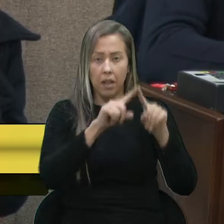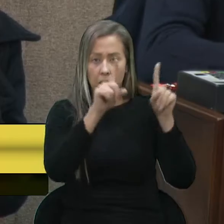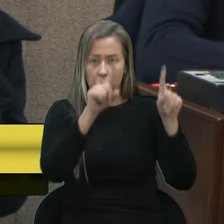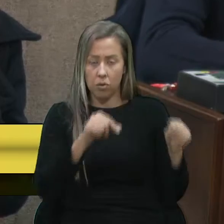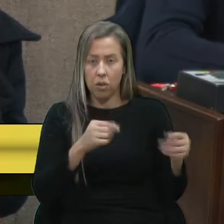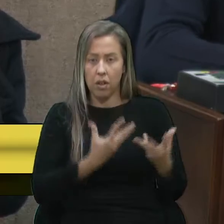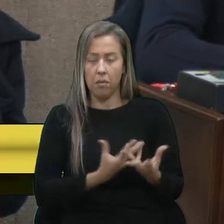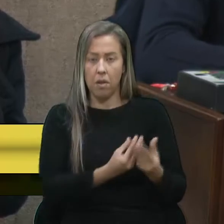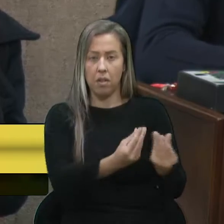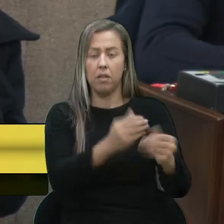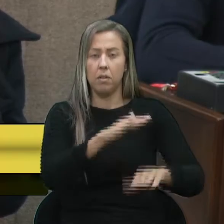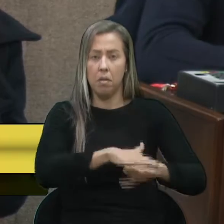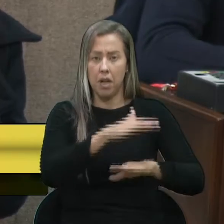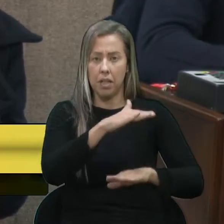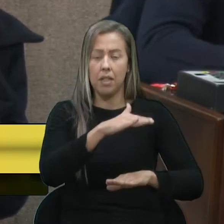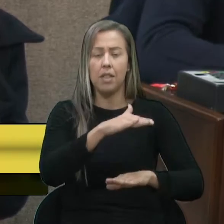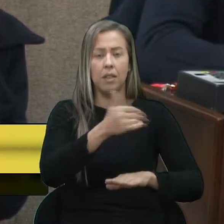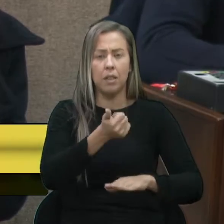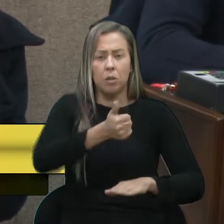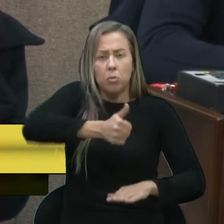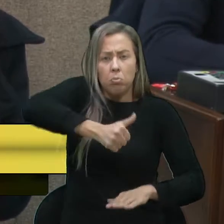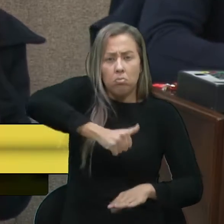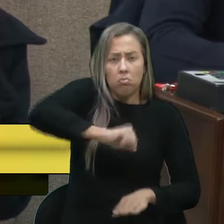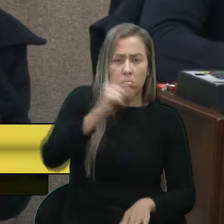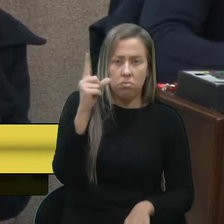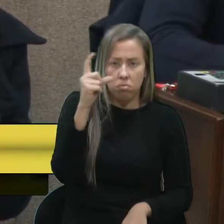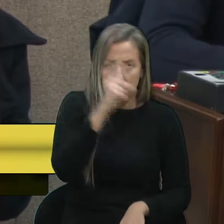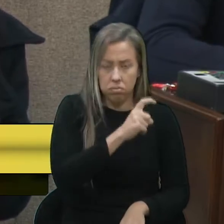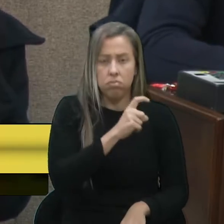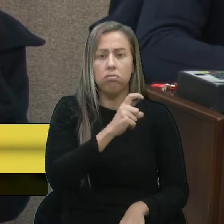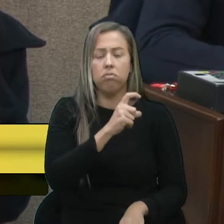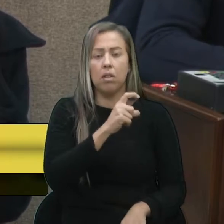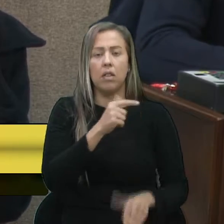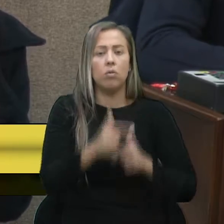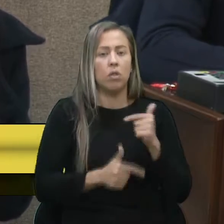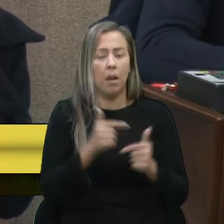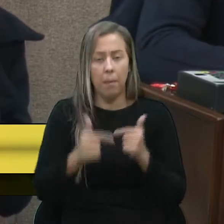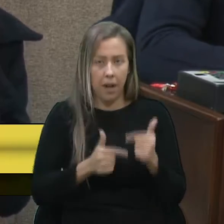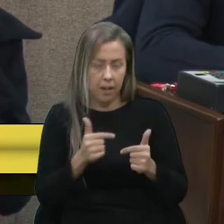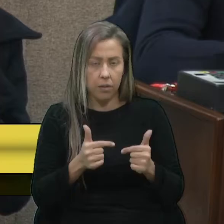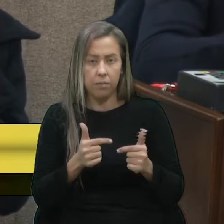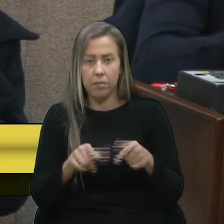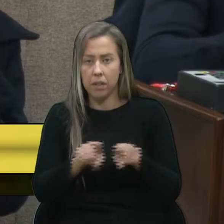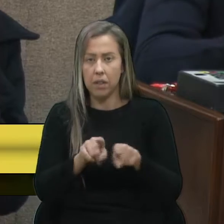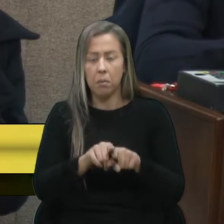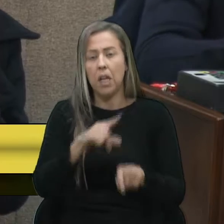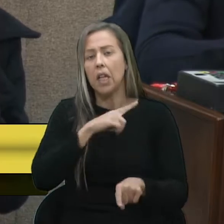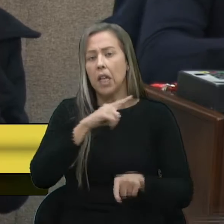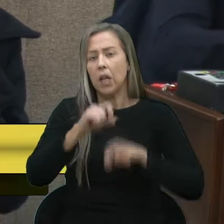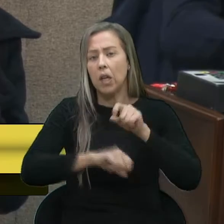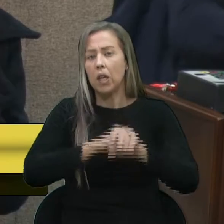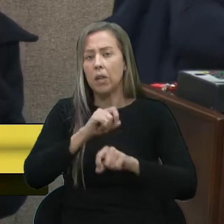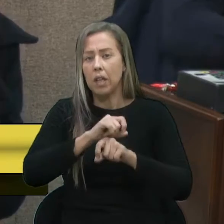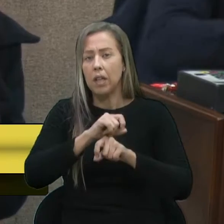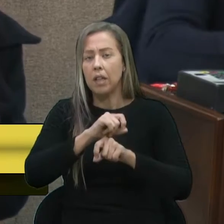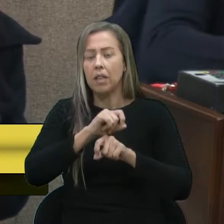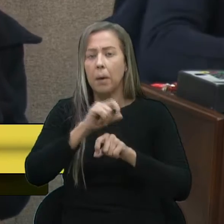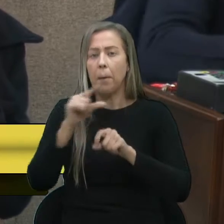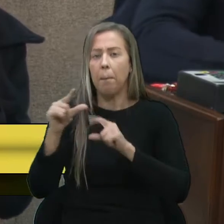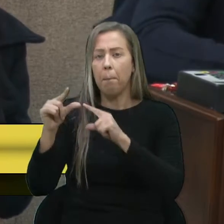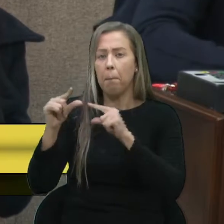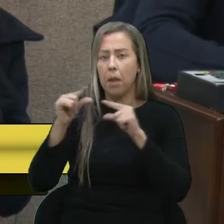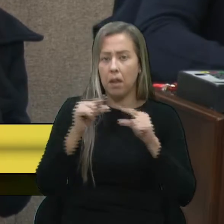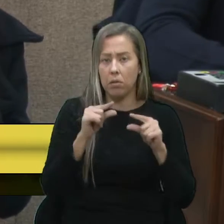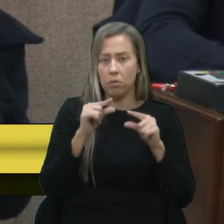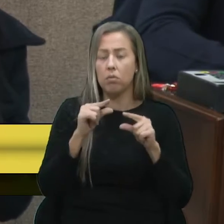têm cada vez mais a precarização da sua mão de obra, e nós temos uma parcela pequena